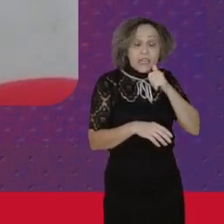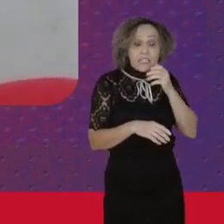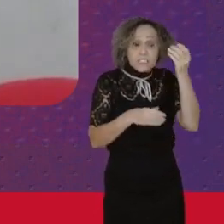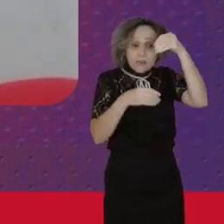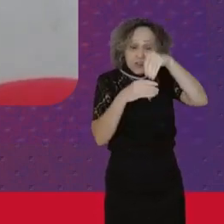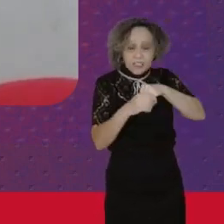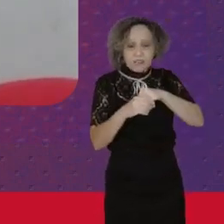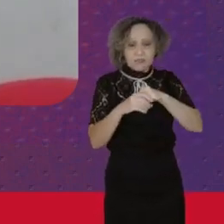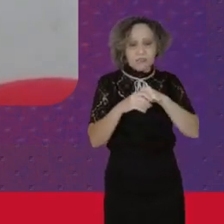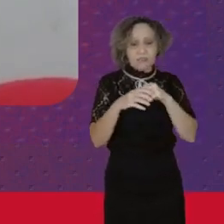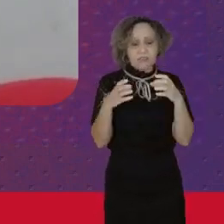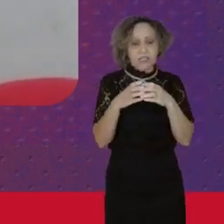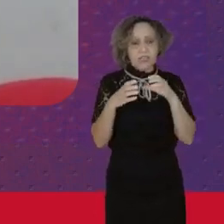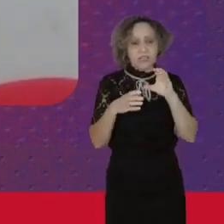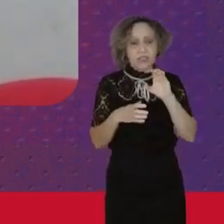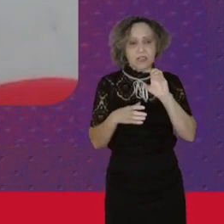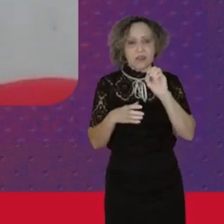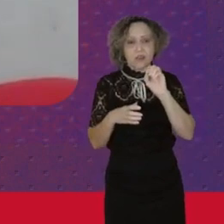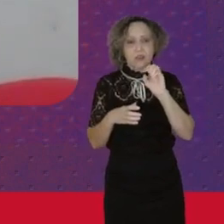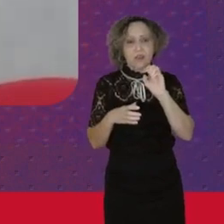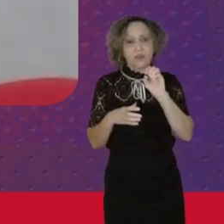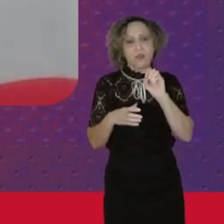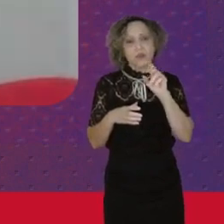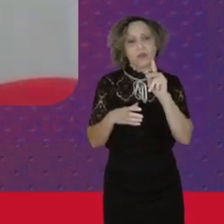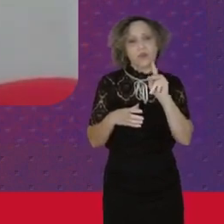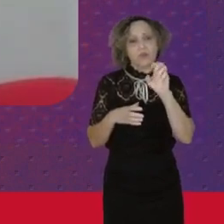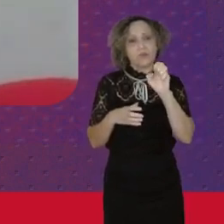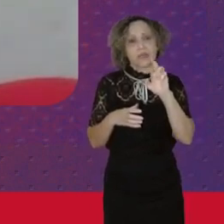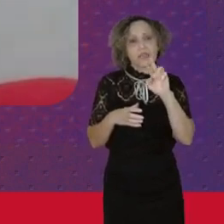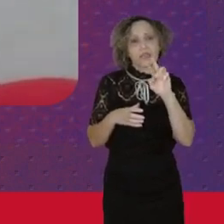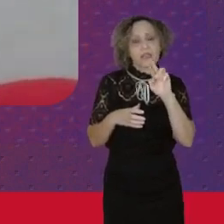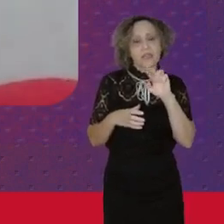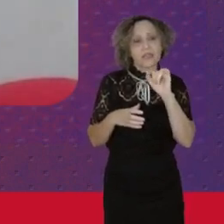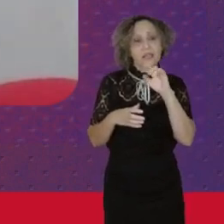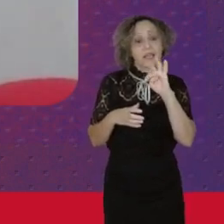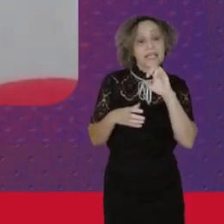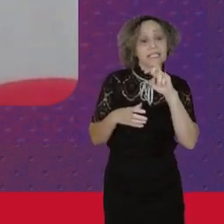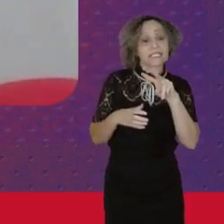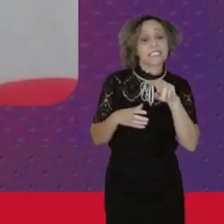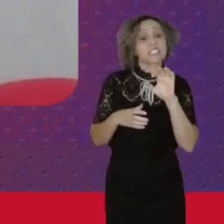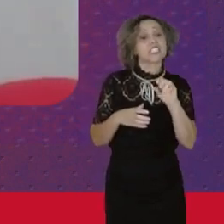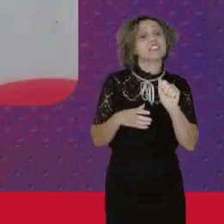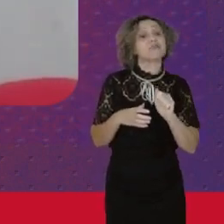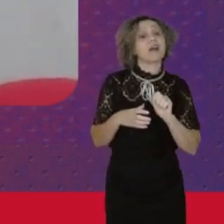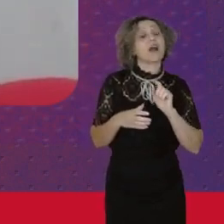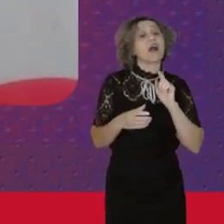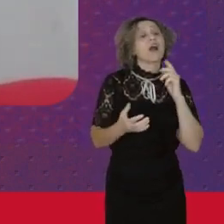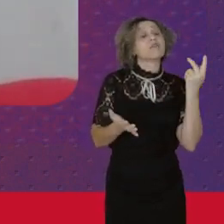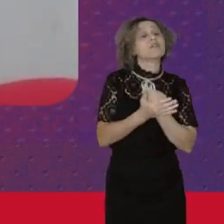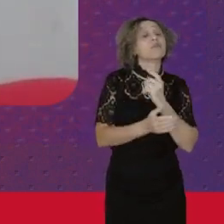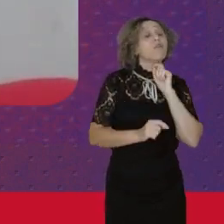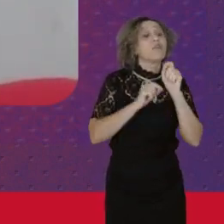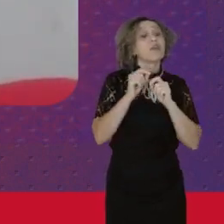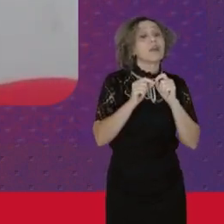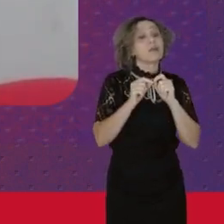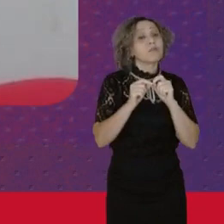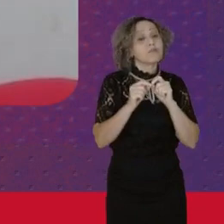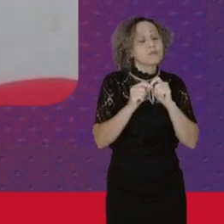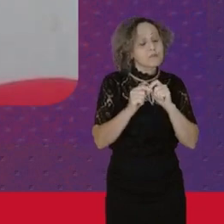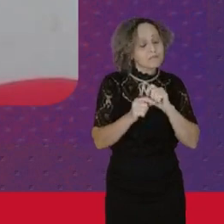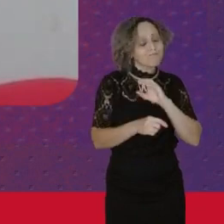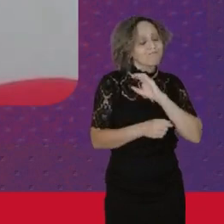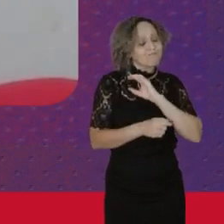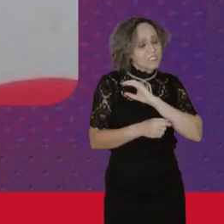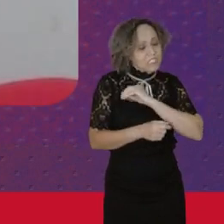deu também pelo fato da geração de renda, né? Por essas mulheres conseguirem coletar o